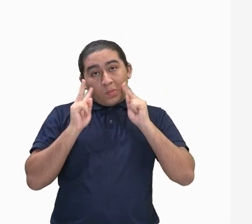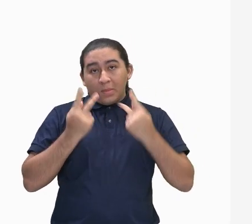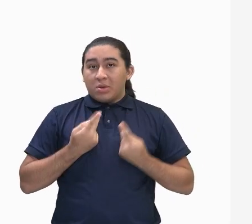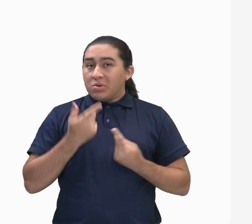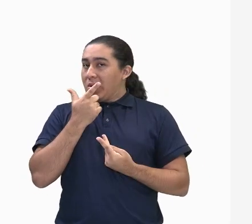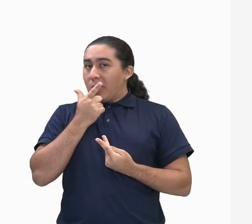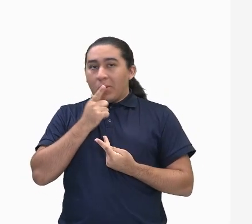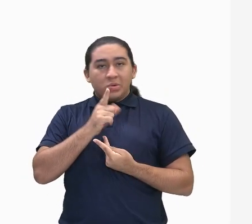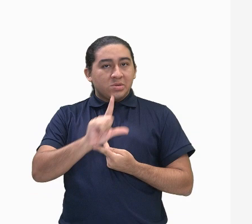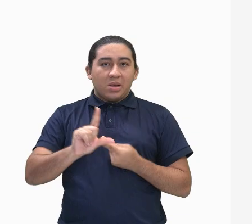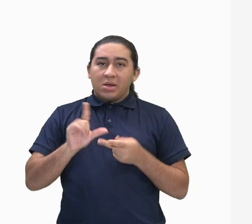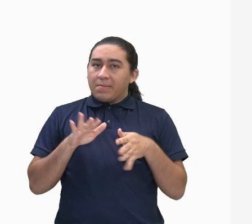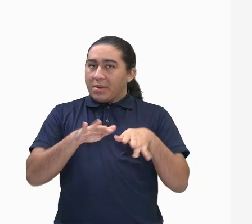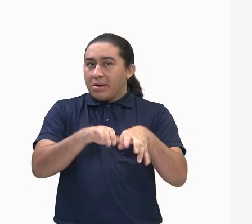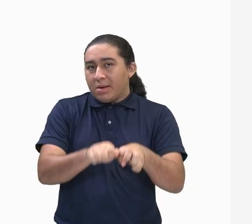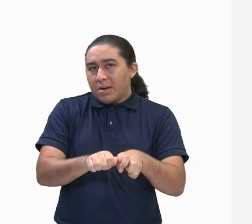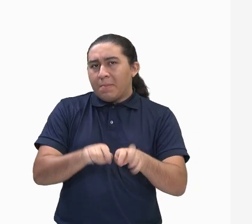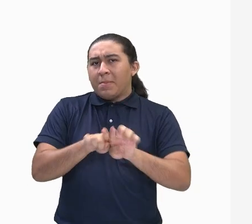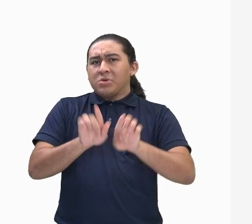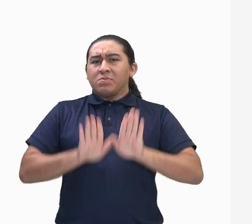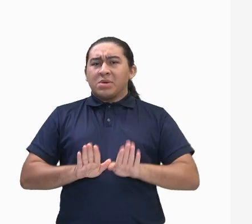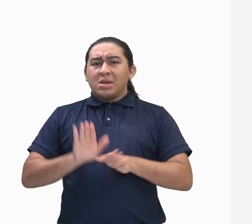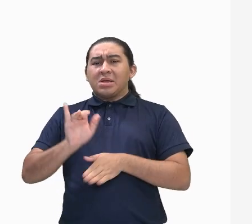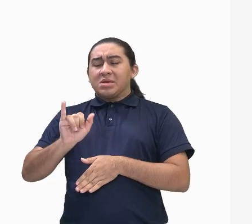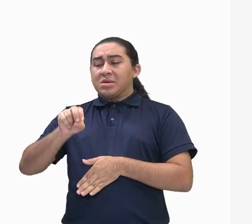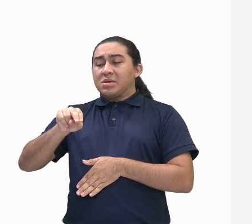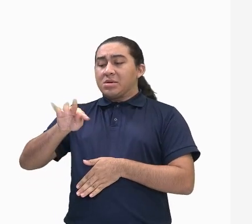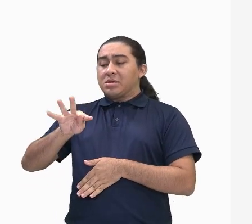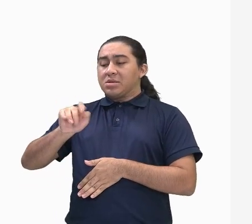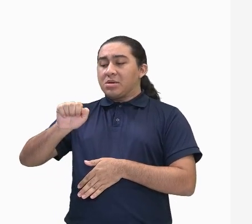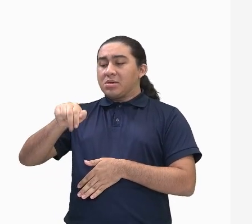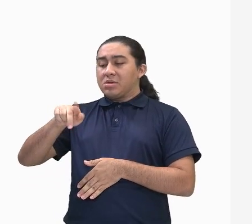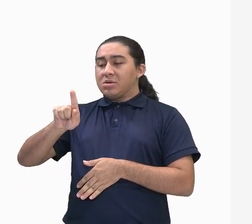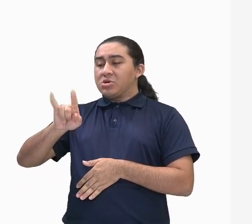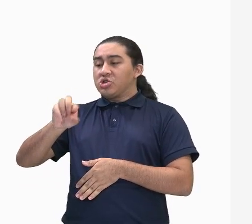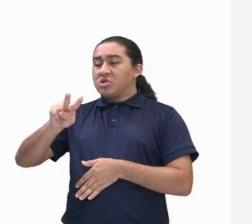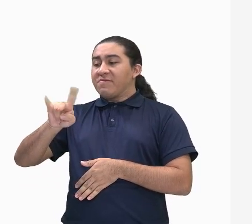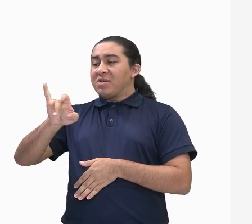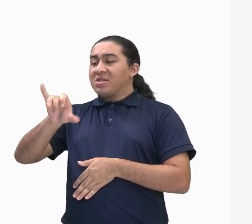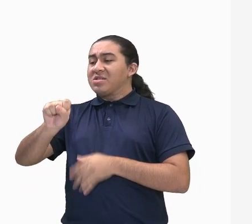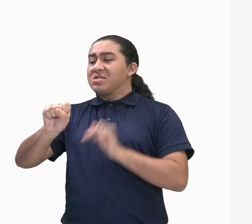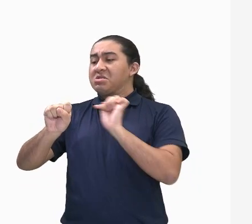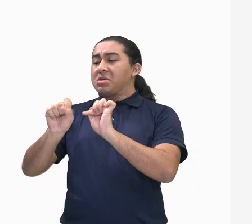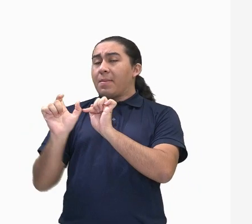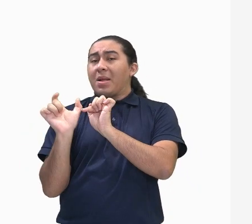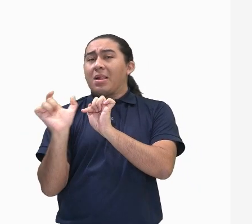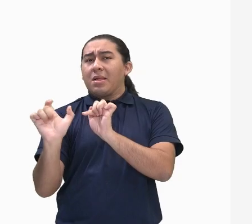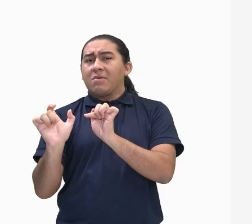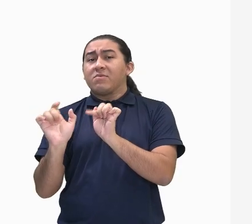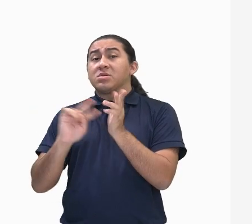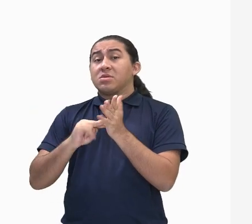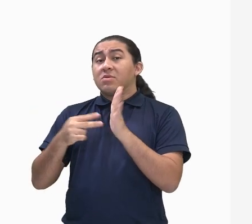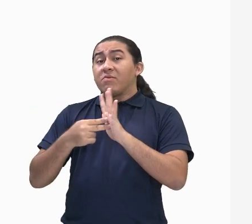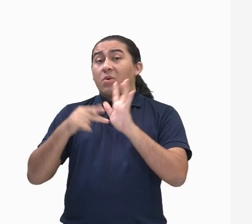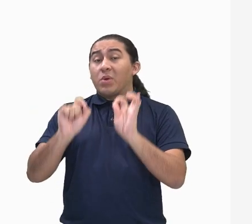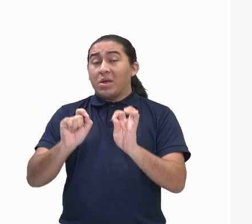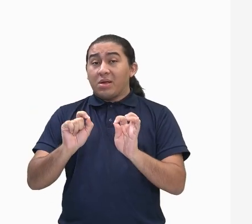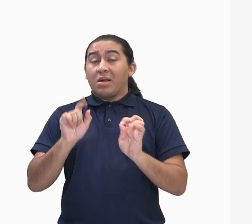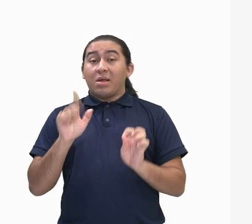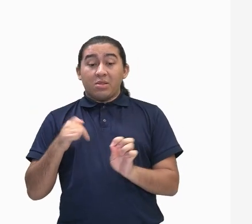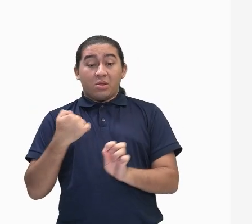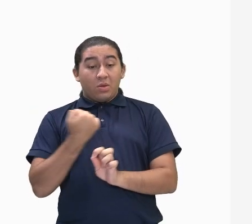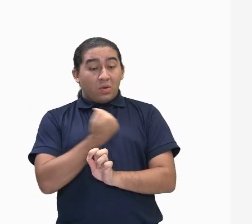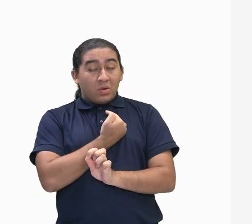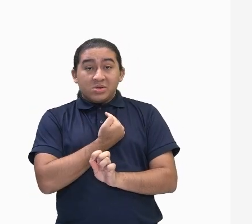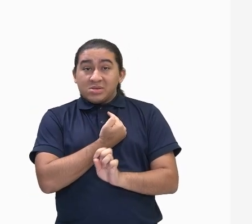intangíveis. E aí você me pergunta, professor, afinal de contas, o que significa intangíveis? É justamente aquilo que